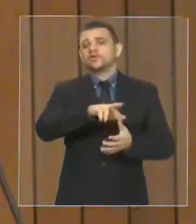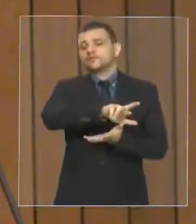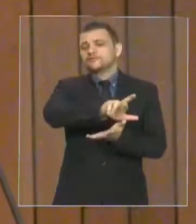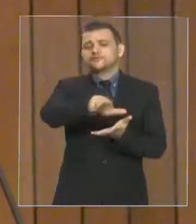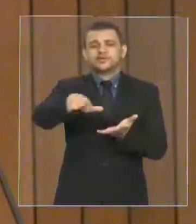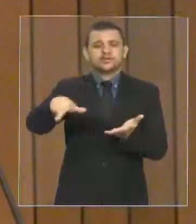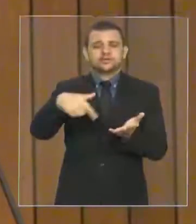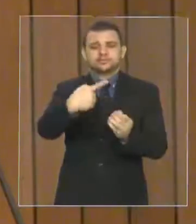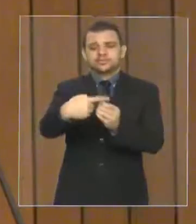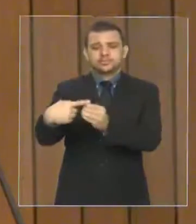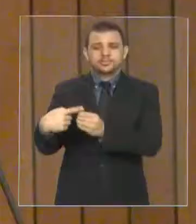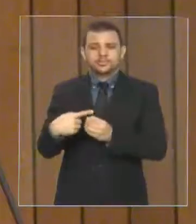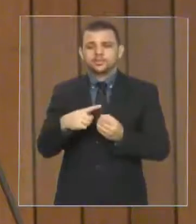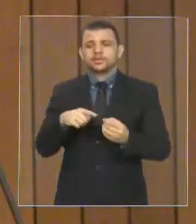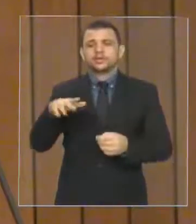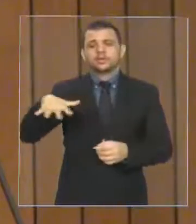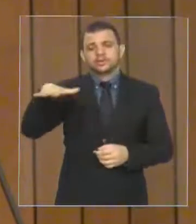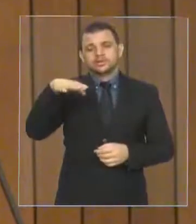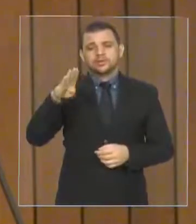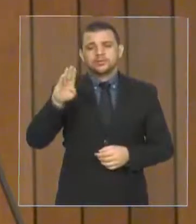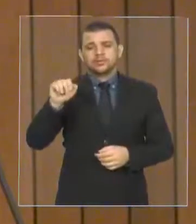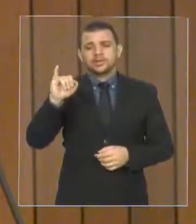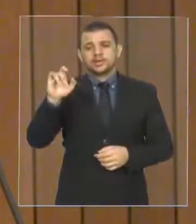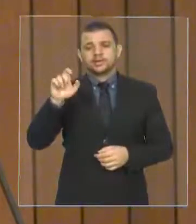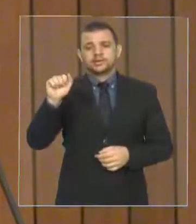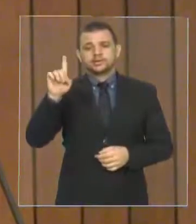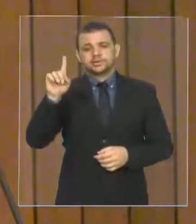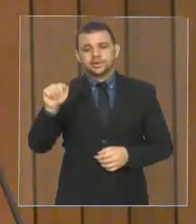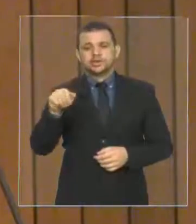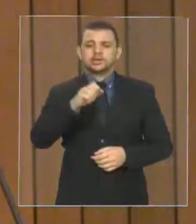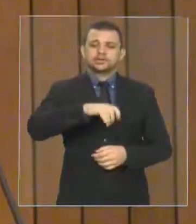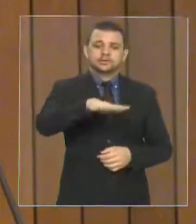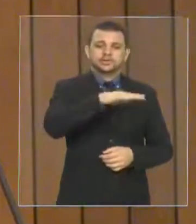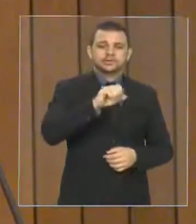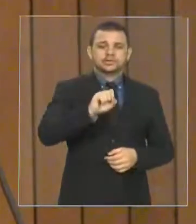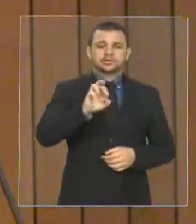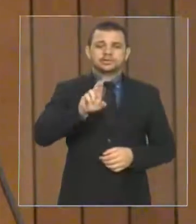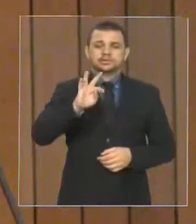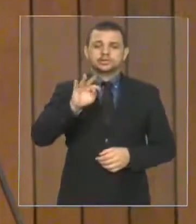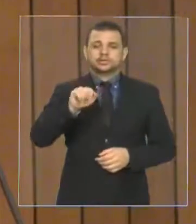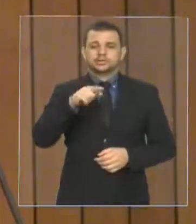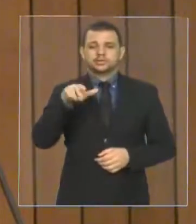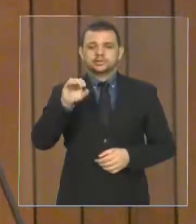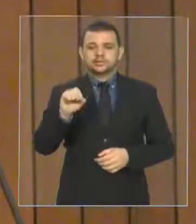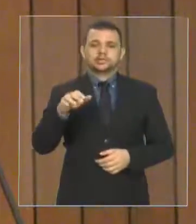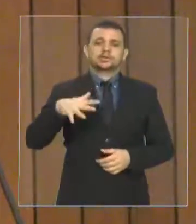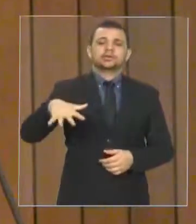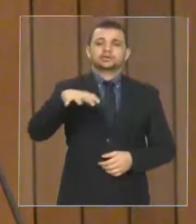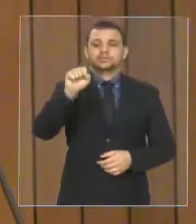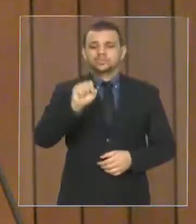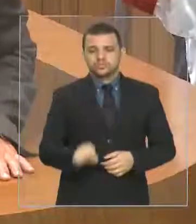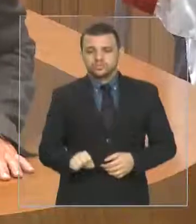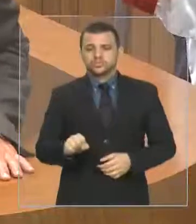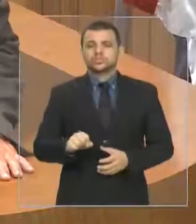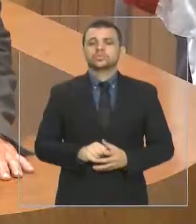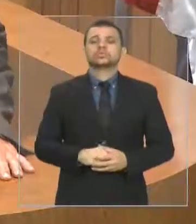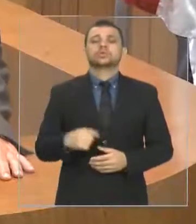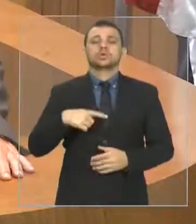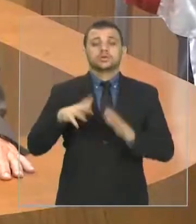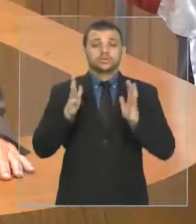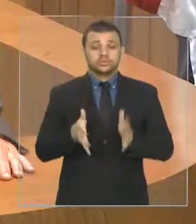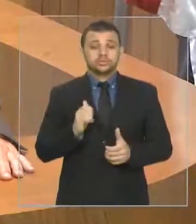Sul. Eu estou na presidência do Sampaio há 10 anos, 2 meses, são 122 meses, e